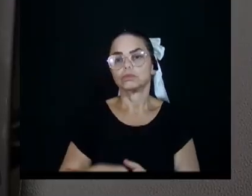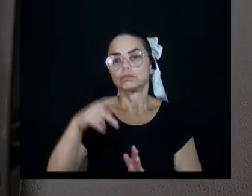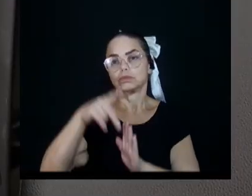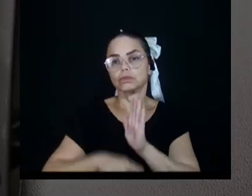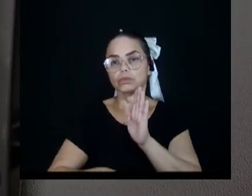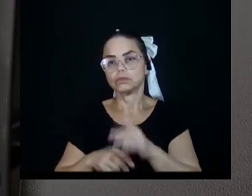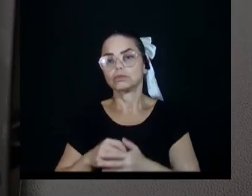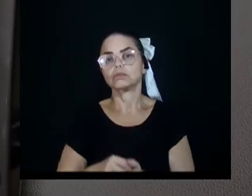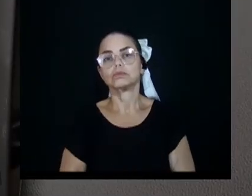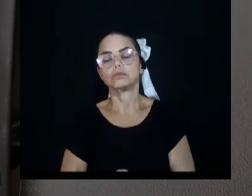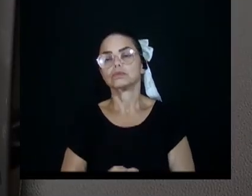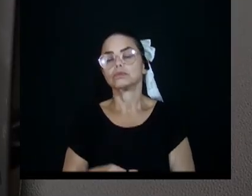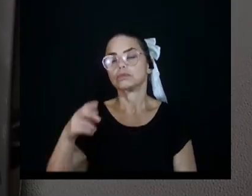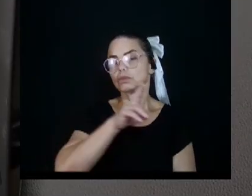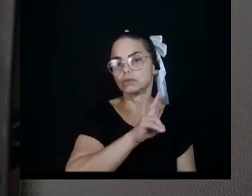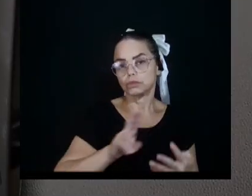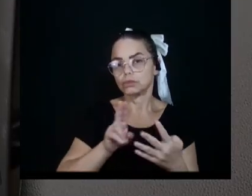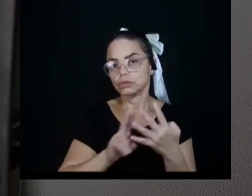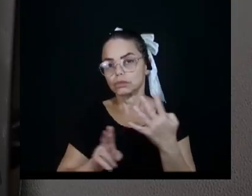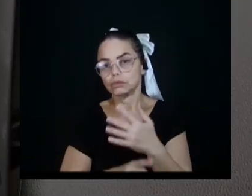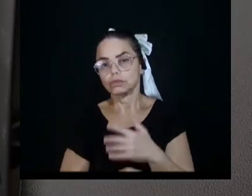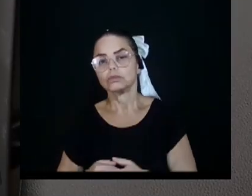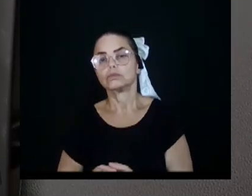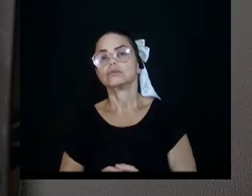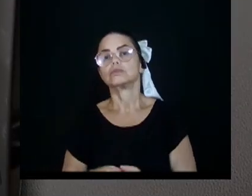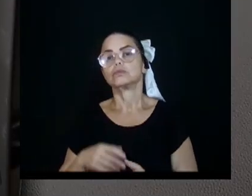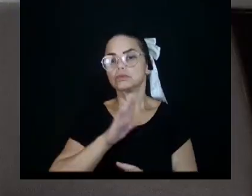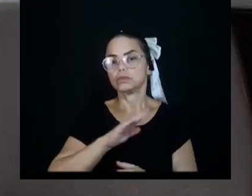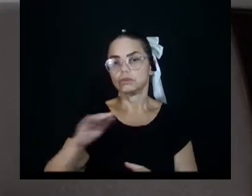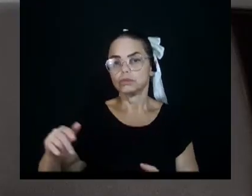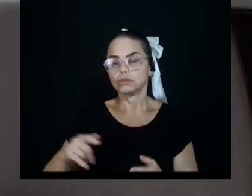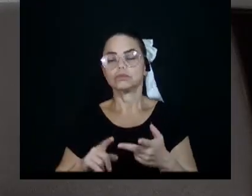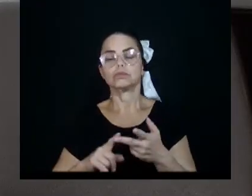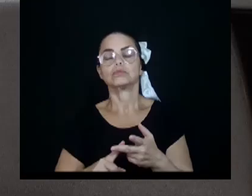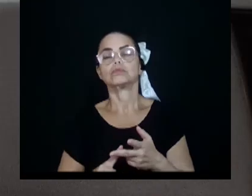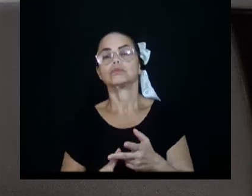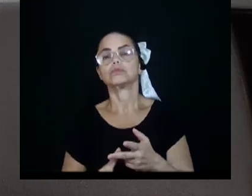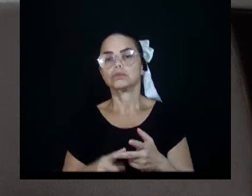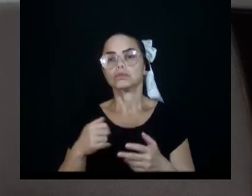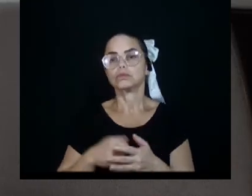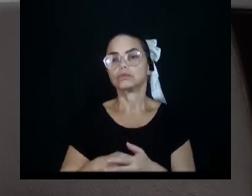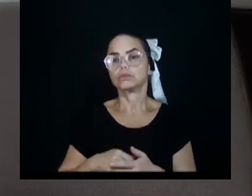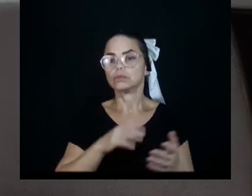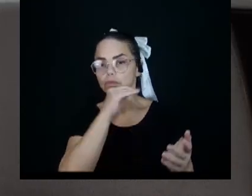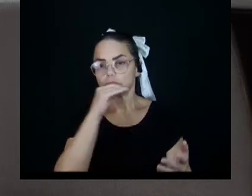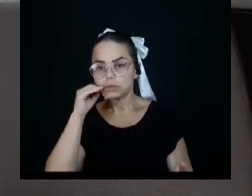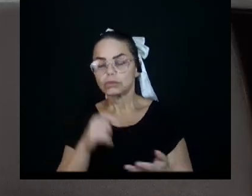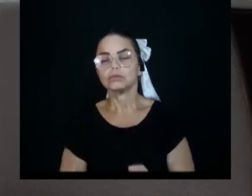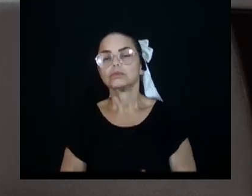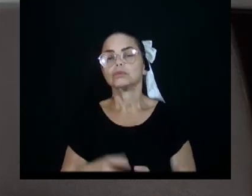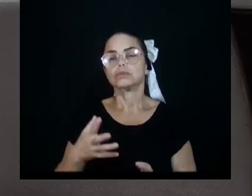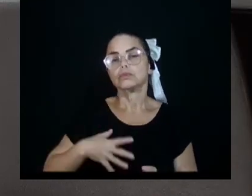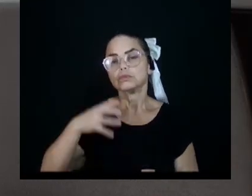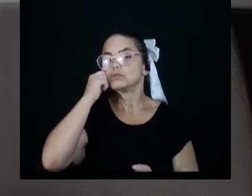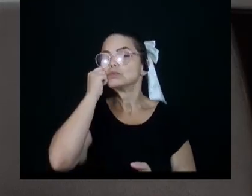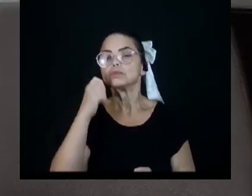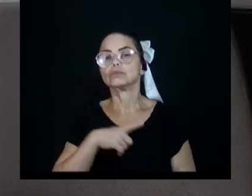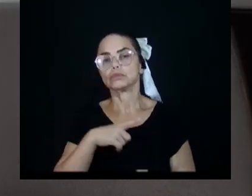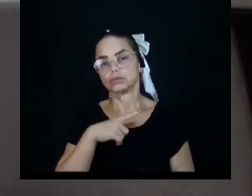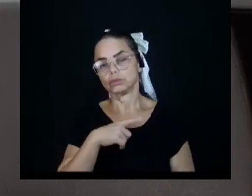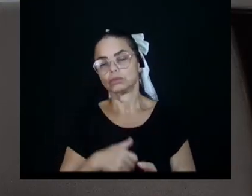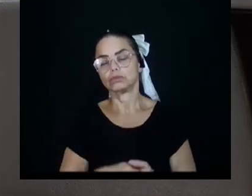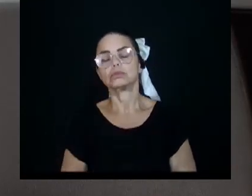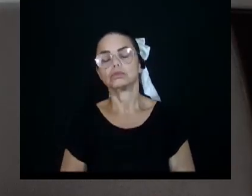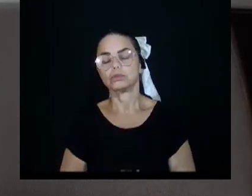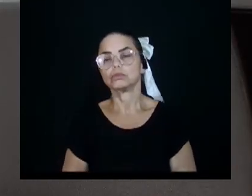nomes afetivos de crianças e adolescentes, né? É um processo de adoção, né, que vem também com essa iniciativa